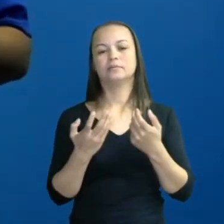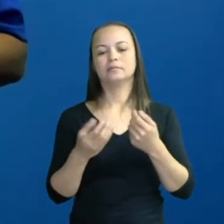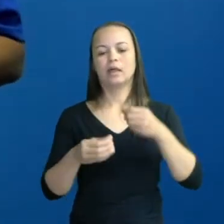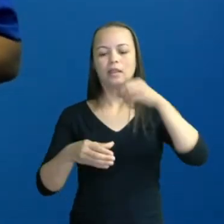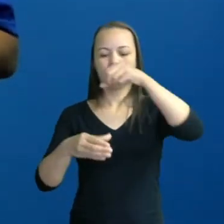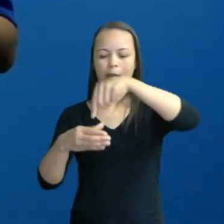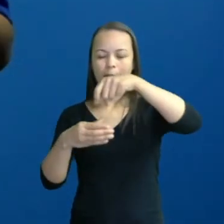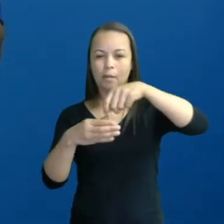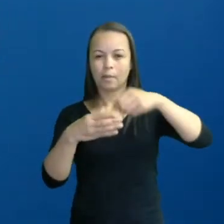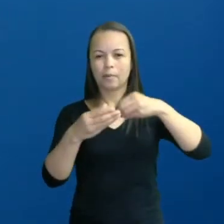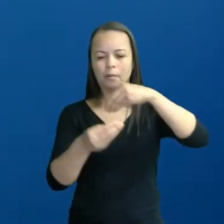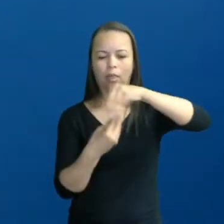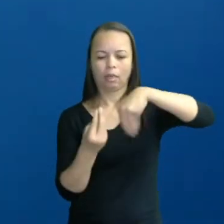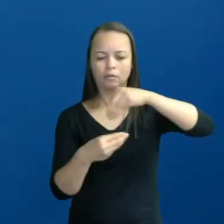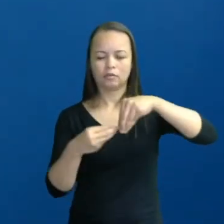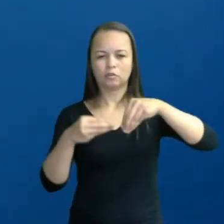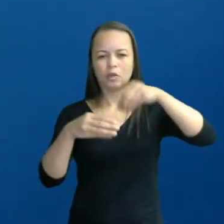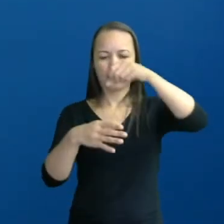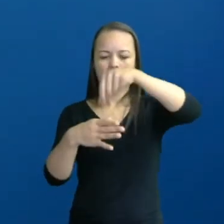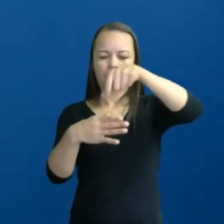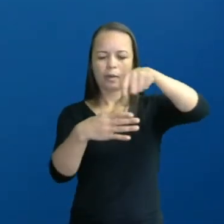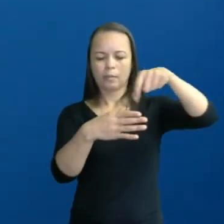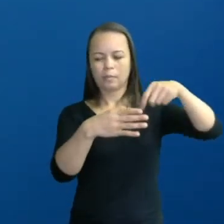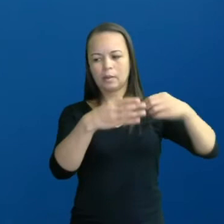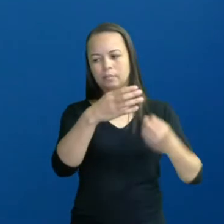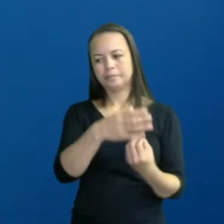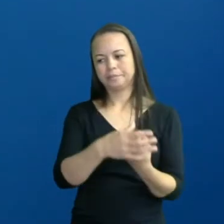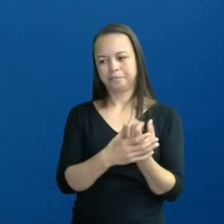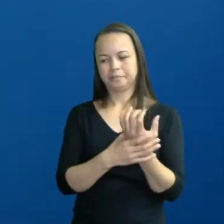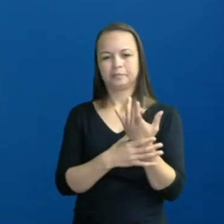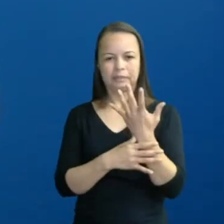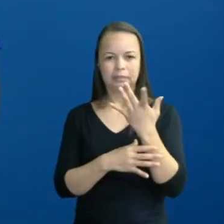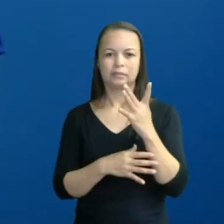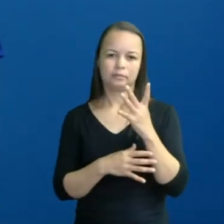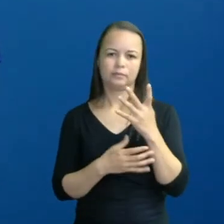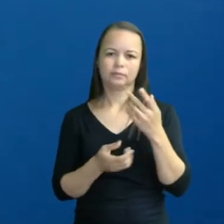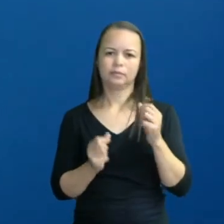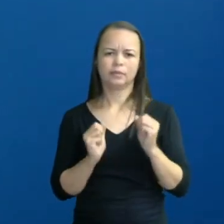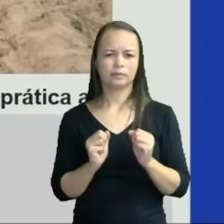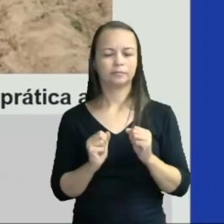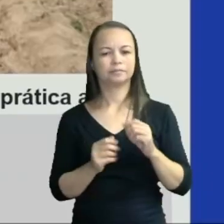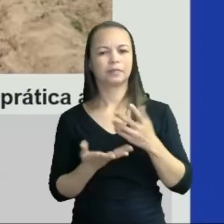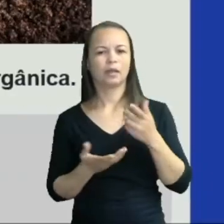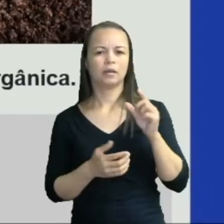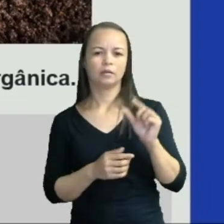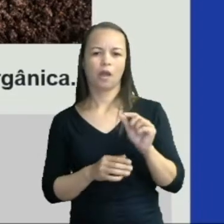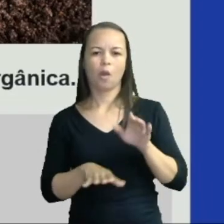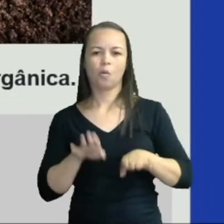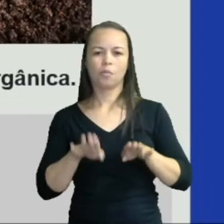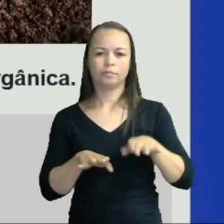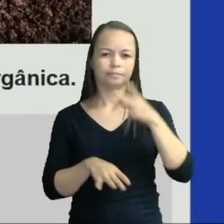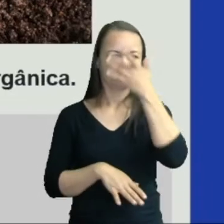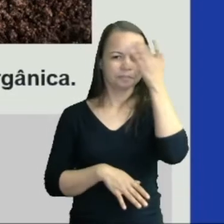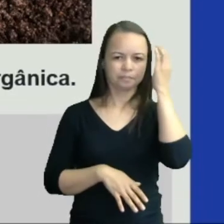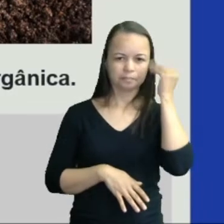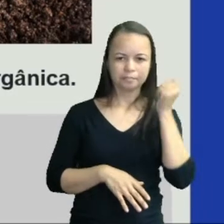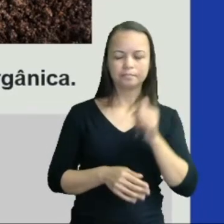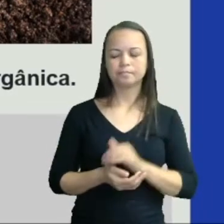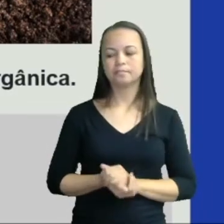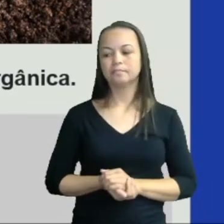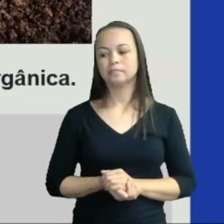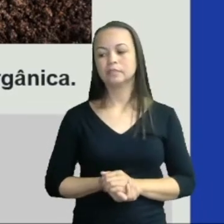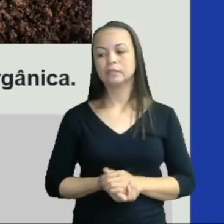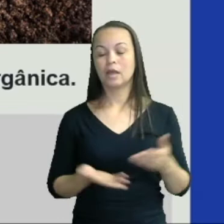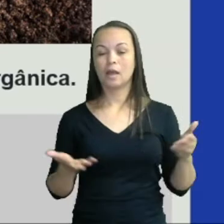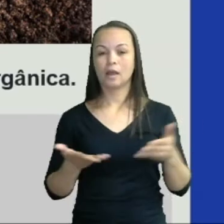ter plantações, fazer cultivo com o solo arenoso. Vamos agora para o próximo solo? O